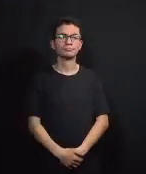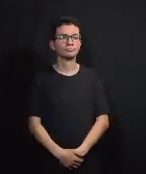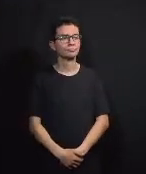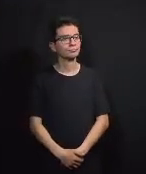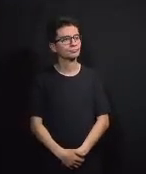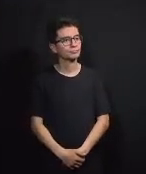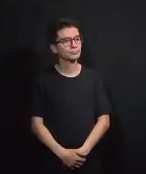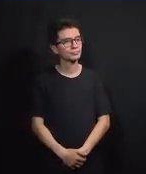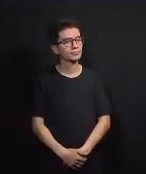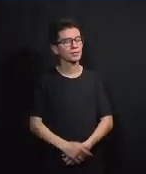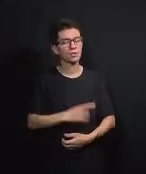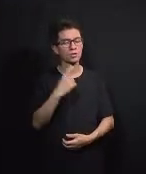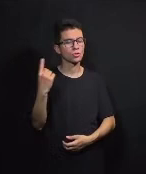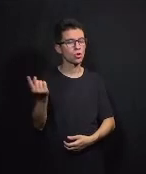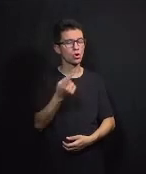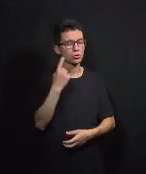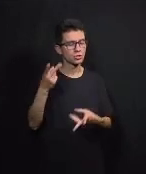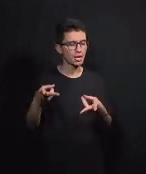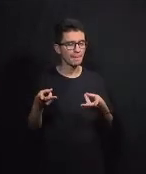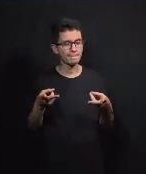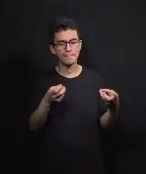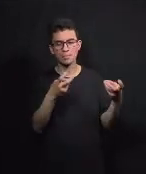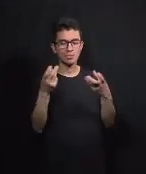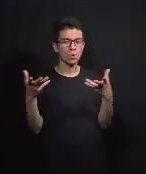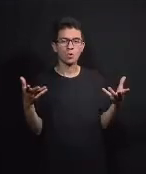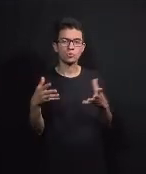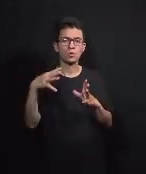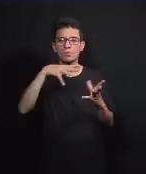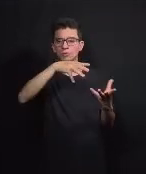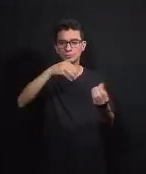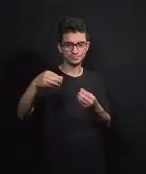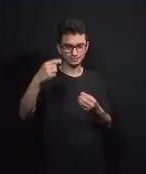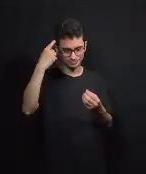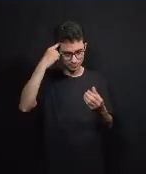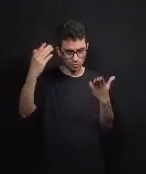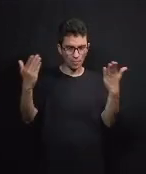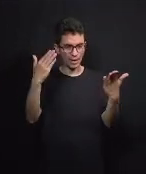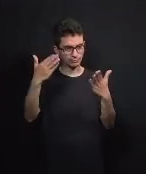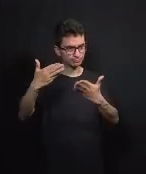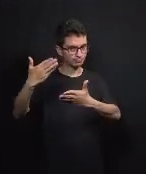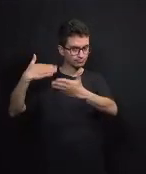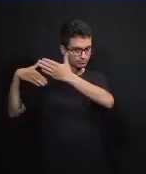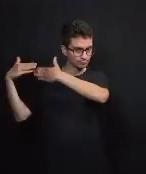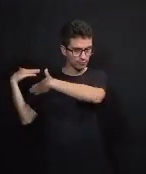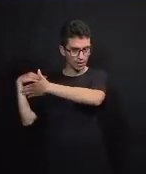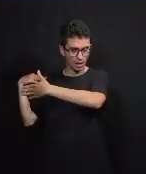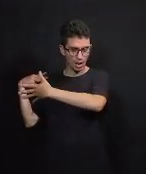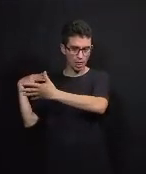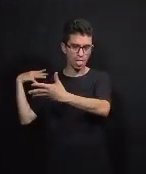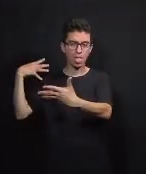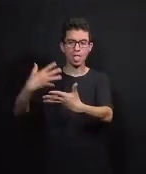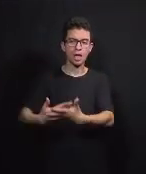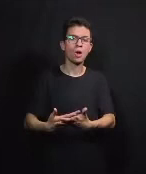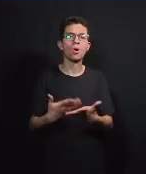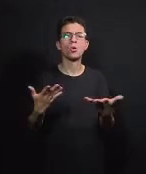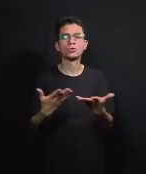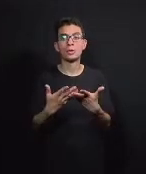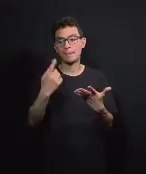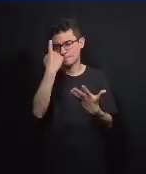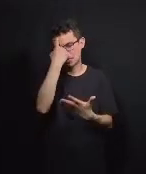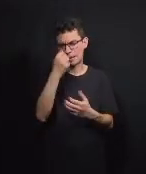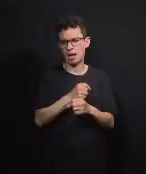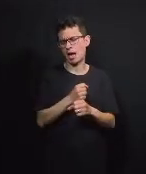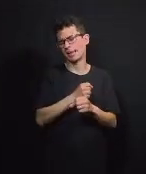Quando nós olhamos o mundo de hoje, de lá para cá, e não é tanto tempo assim, são 30